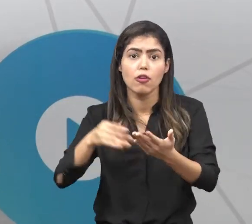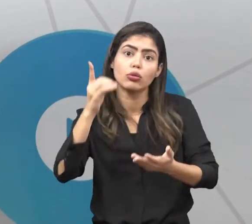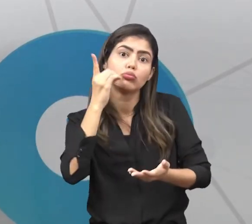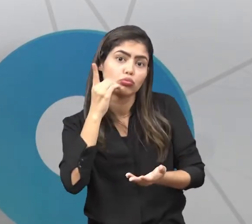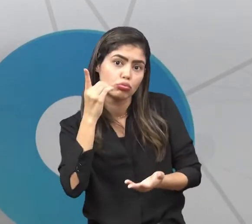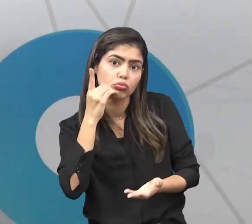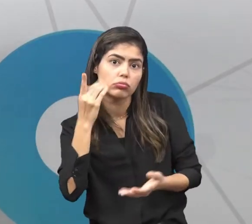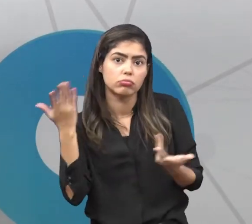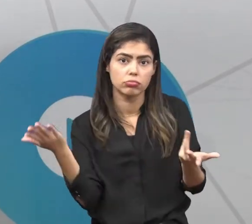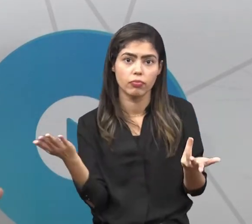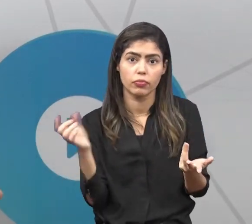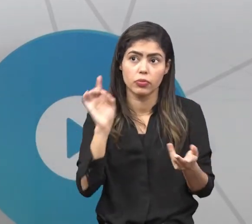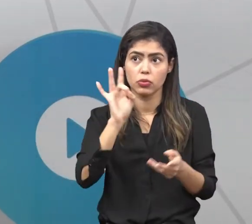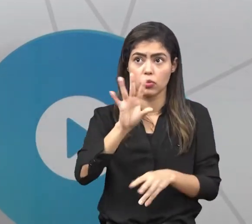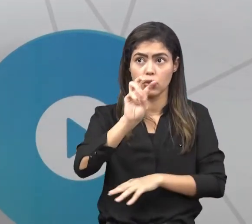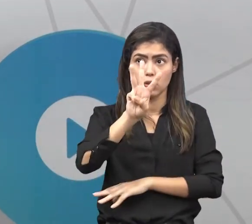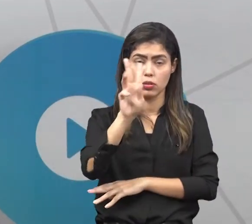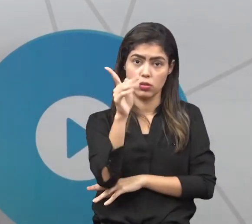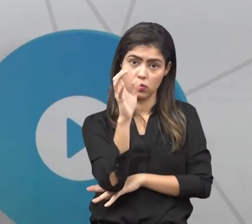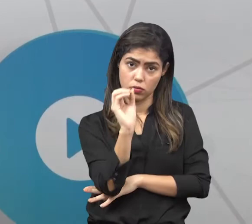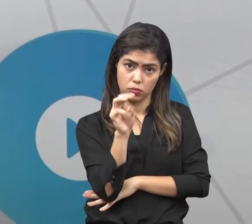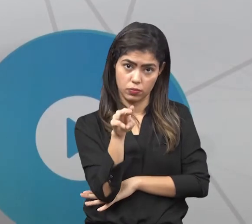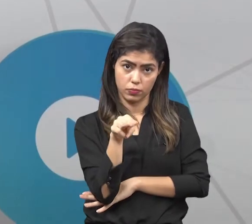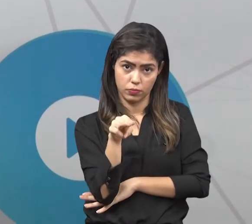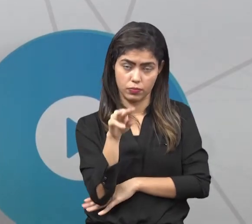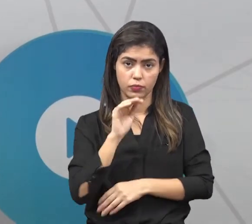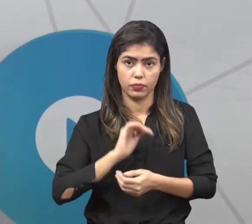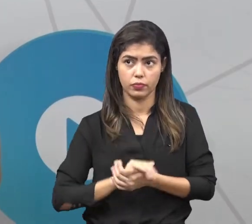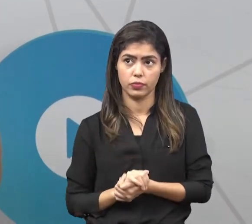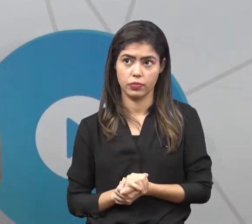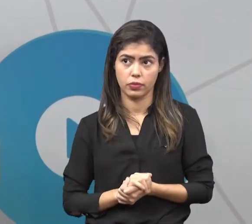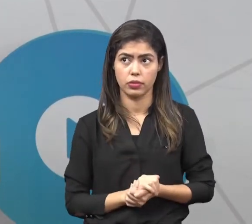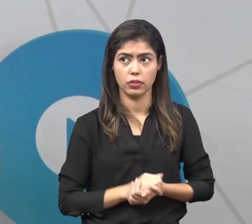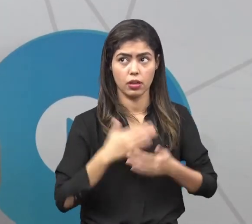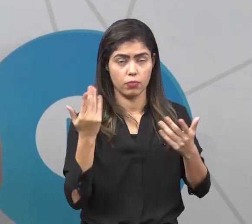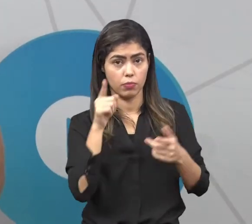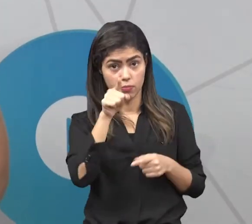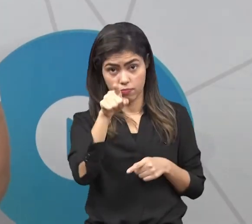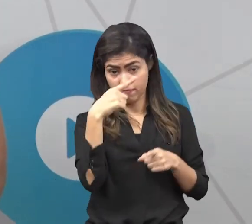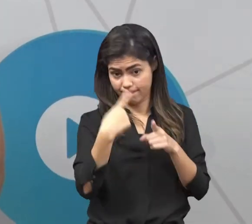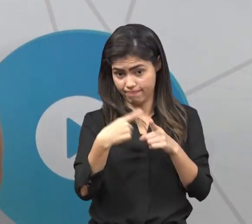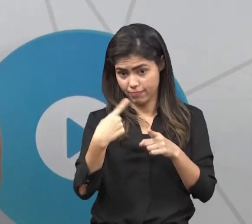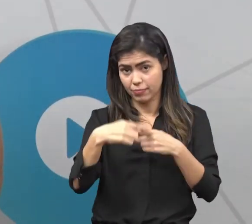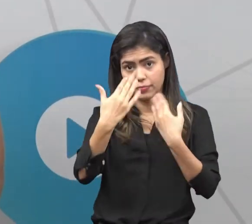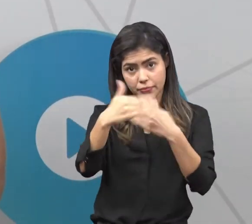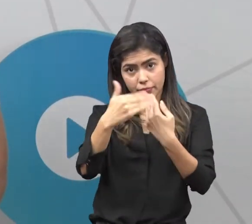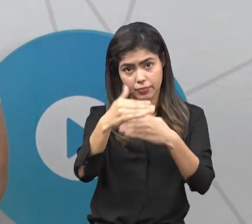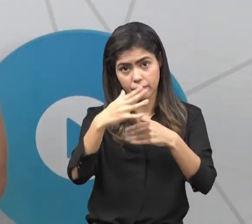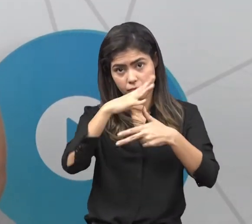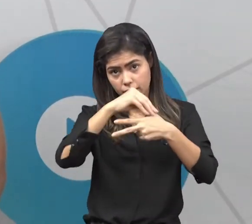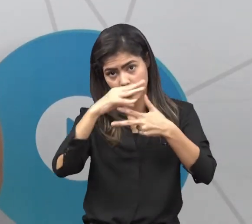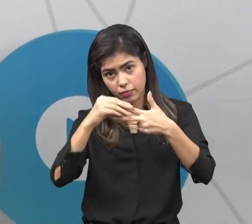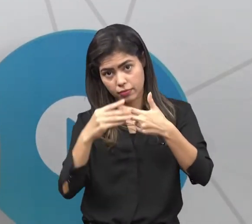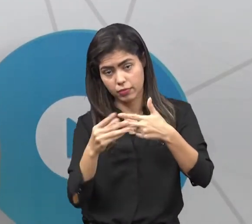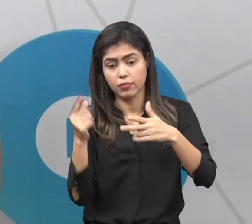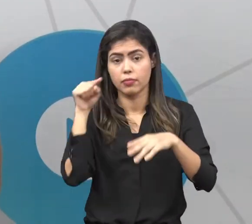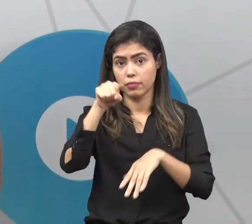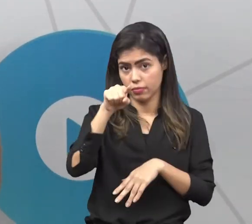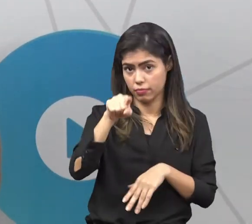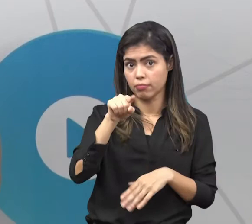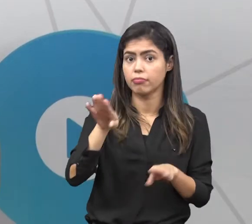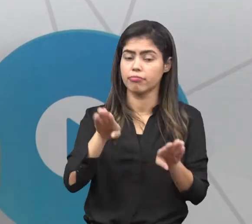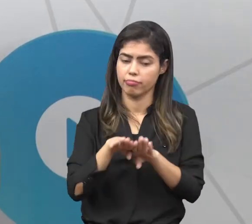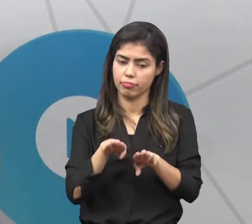as pessoas usam mais o who. Mas eu vou te mostrar o Juan, porque na tua prova, lá no Enem, pode ser que caia para